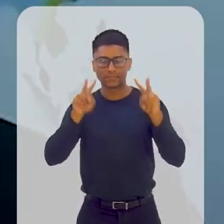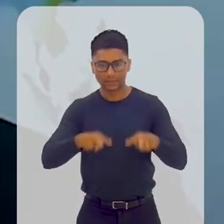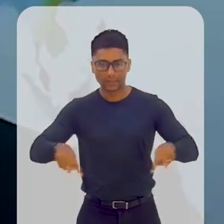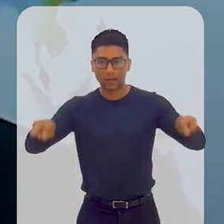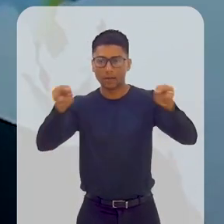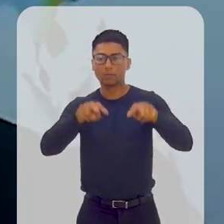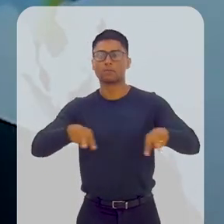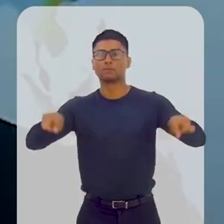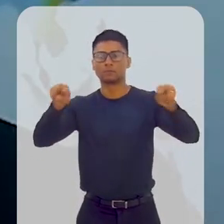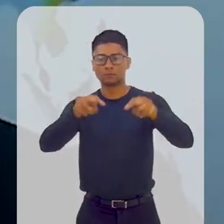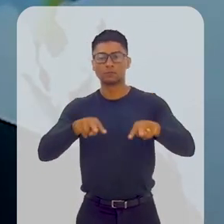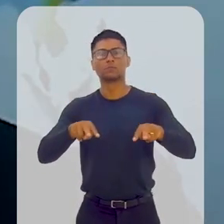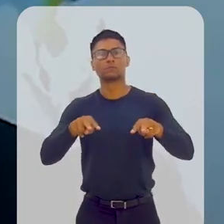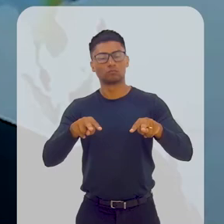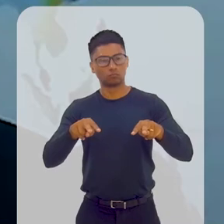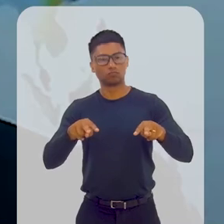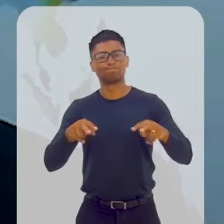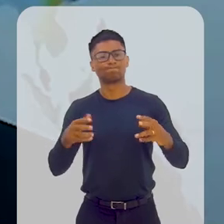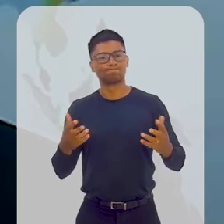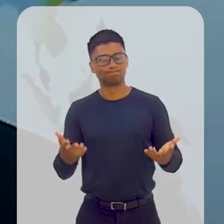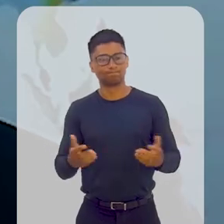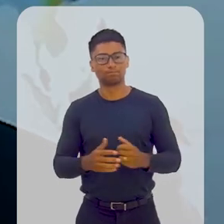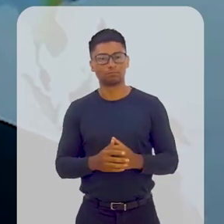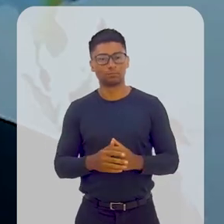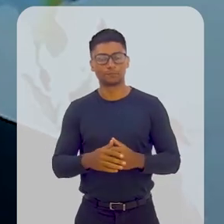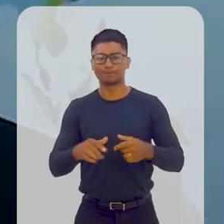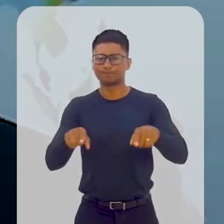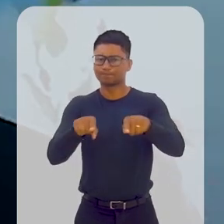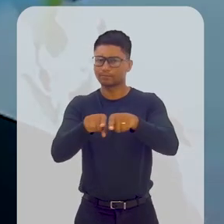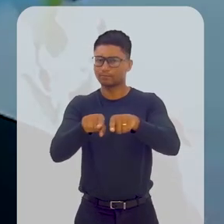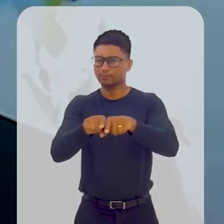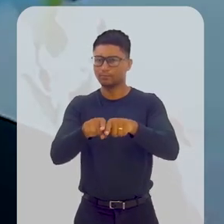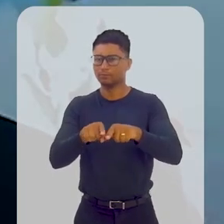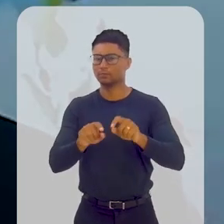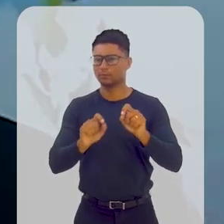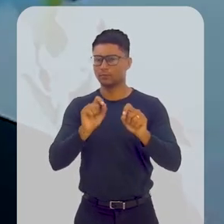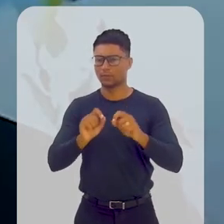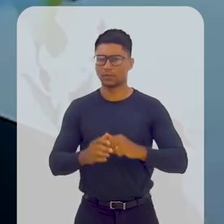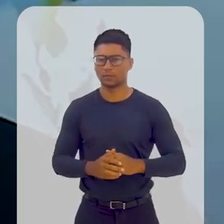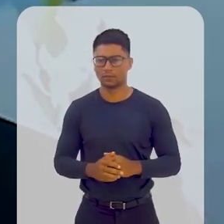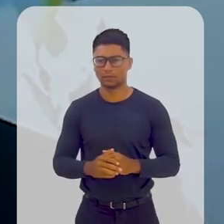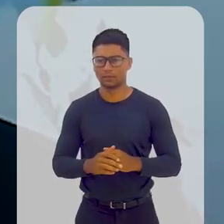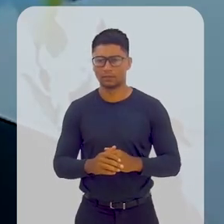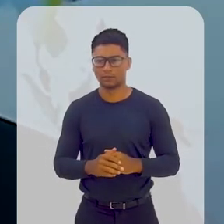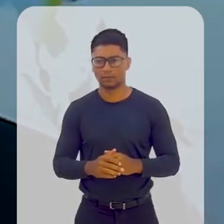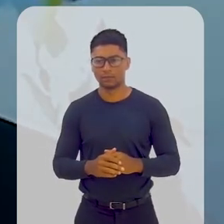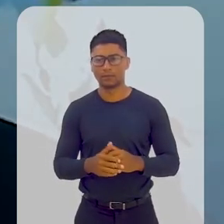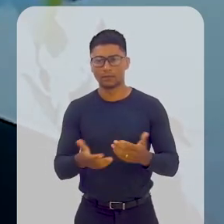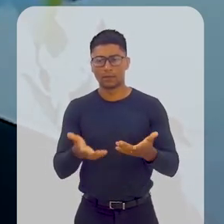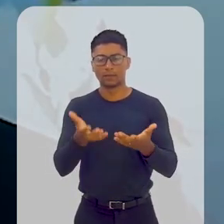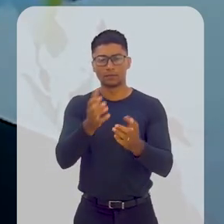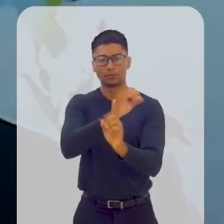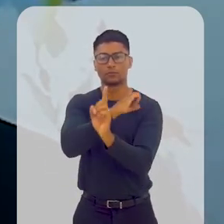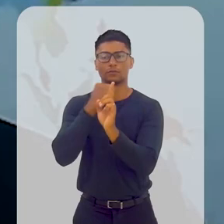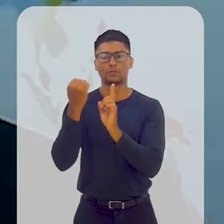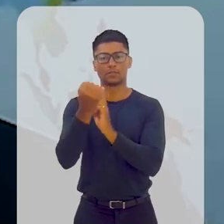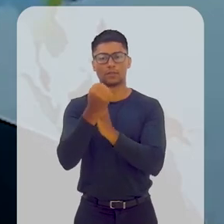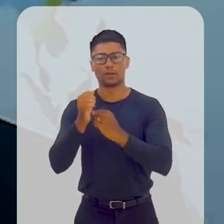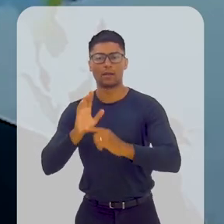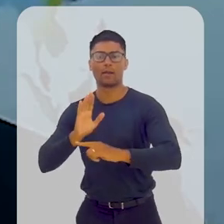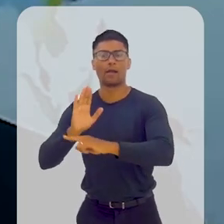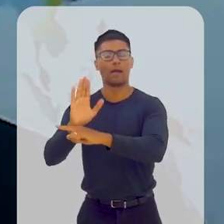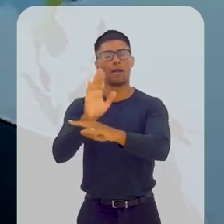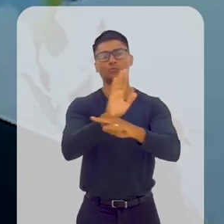visão extremamente ampla e, consequentemente, né, contribuir com a